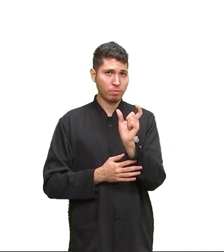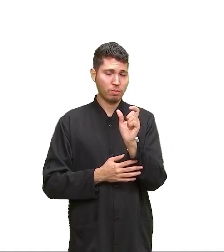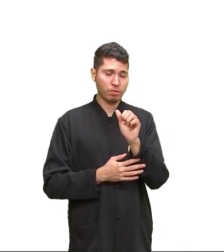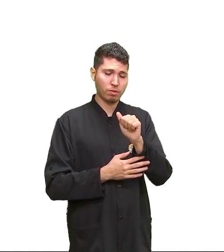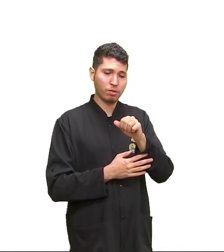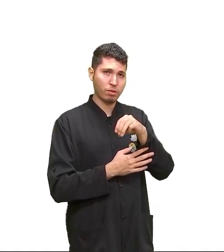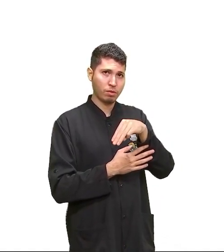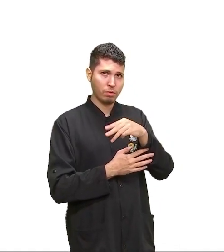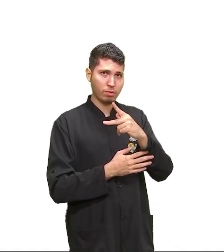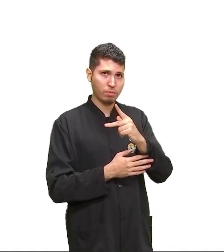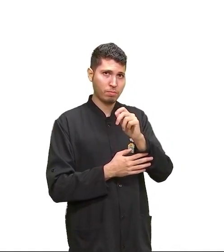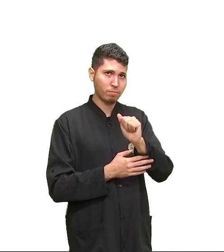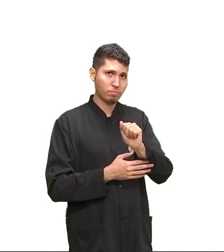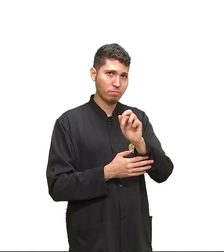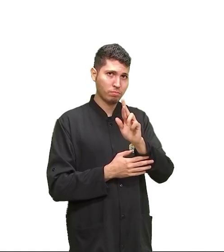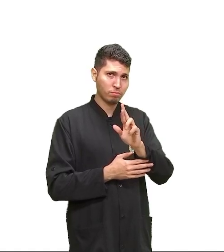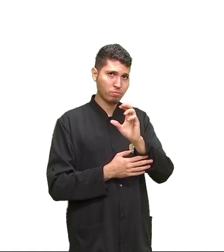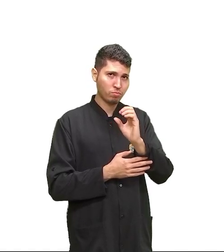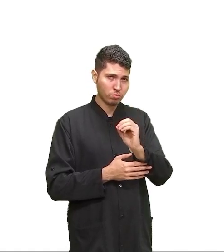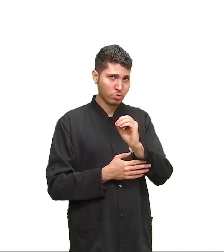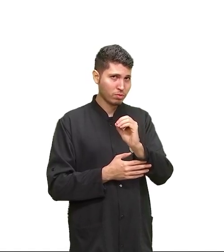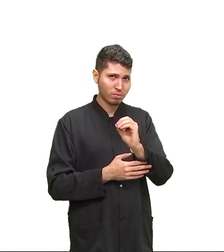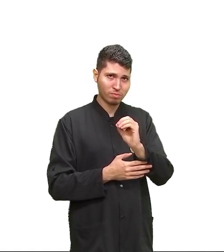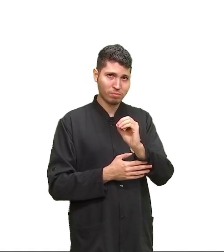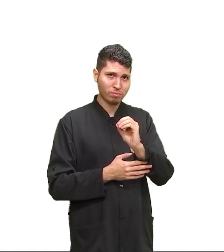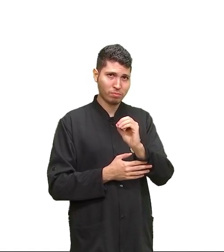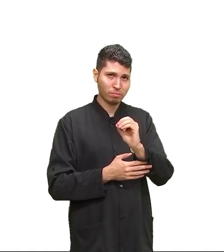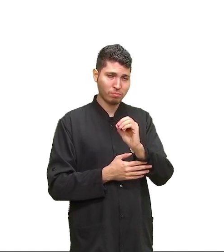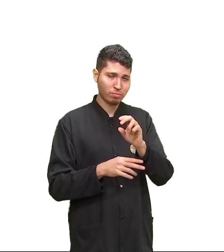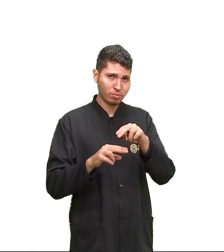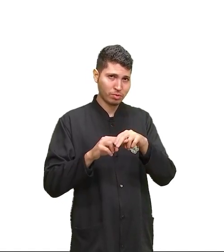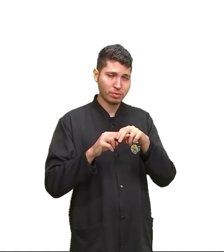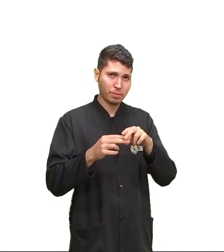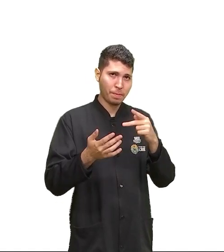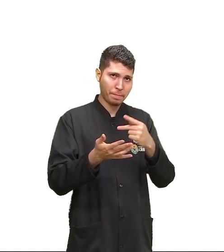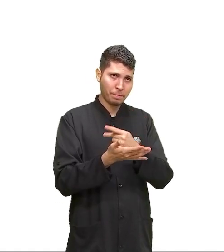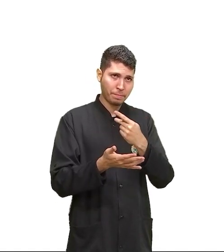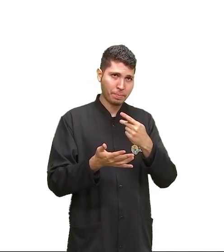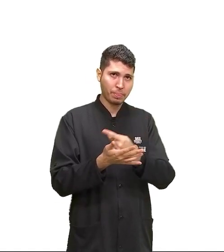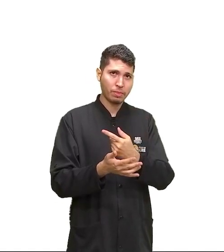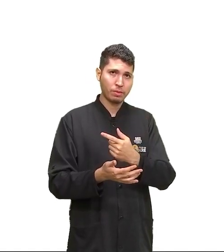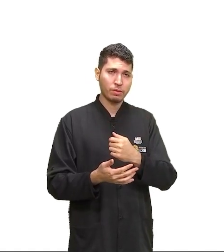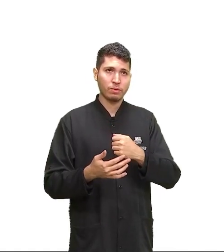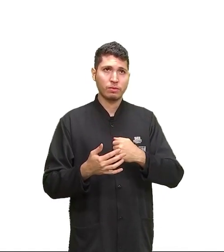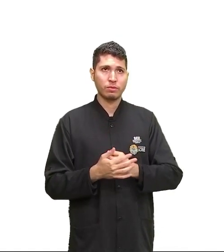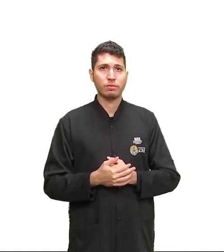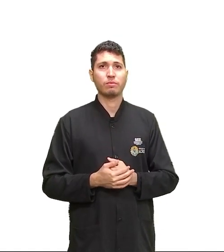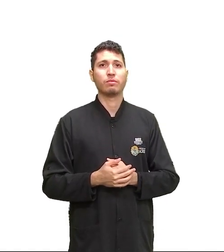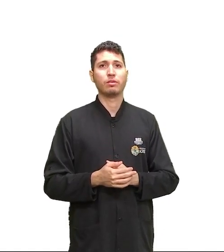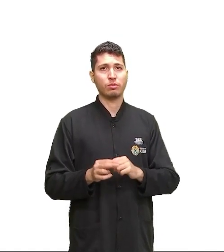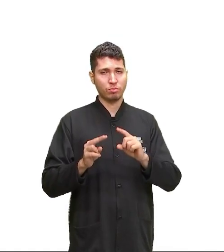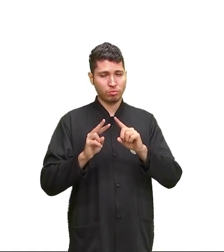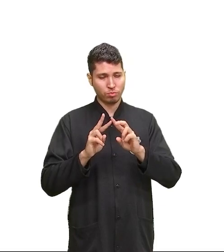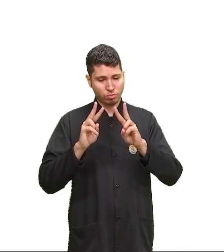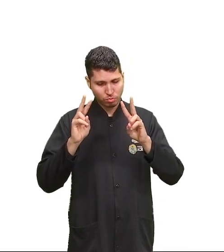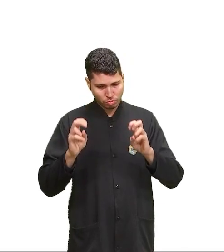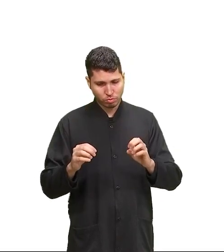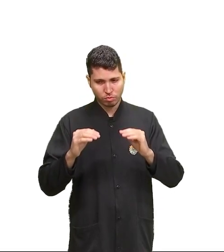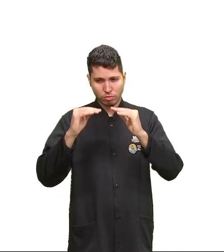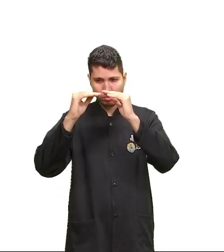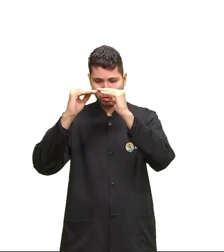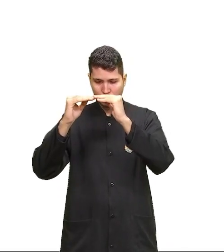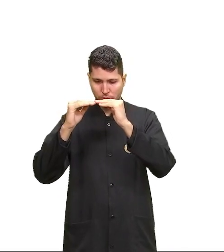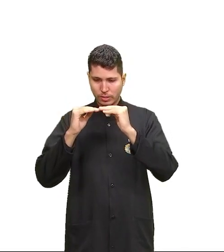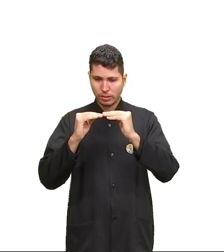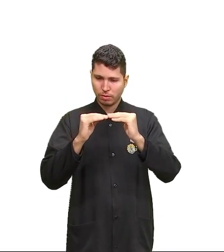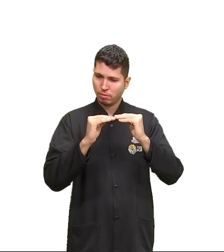faz com que a alternativa esteja errada. Então, aqui é mais uma questão que fala sobre hierarquias sociais. Colocavam escravizados